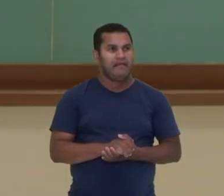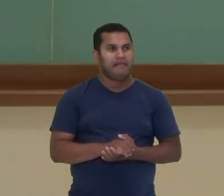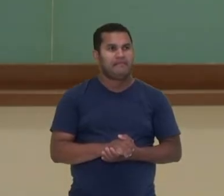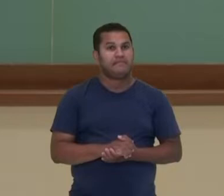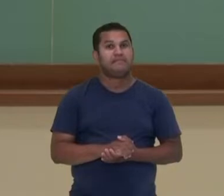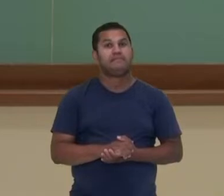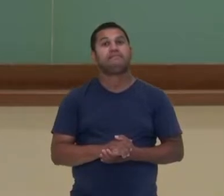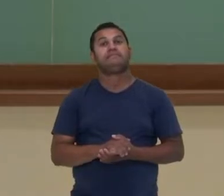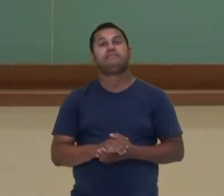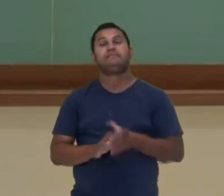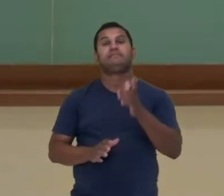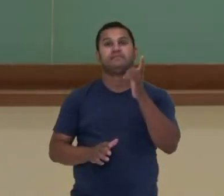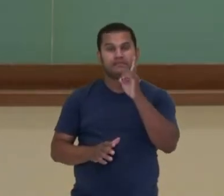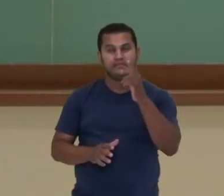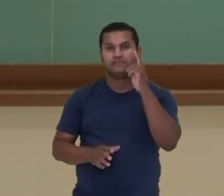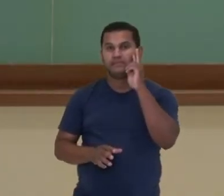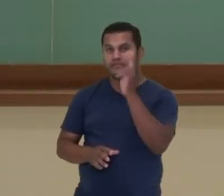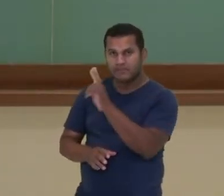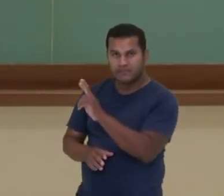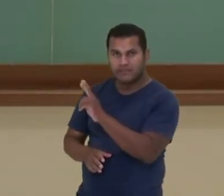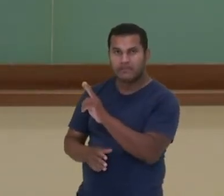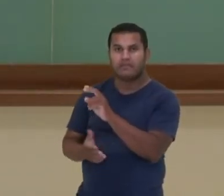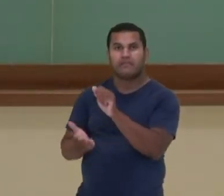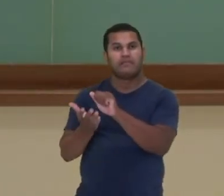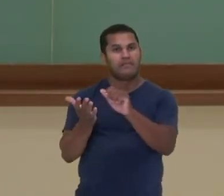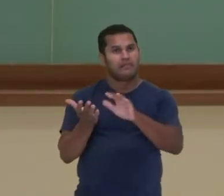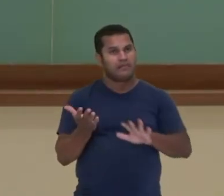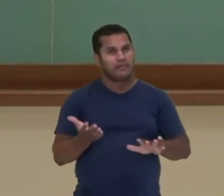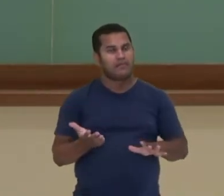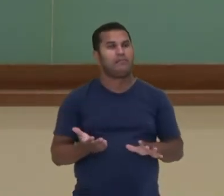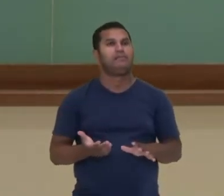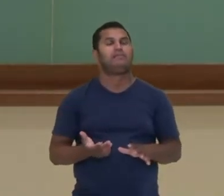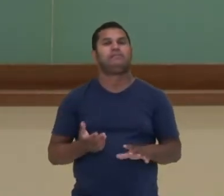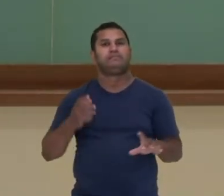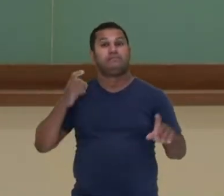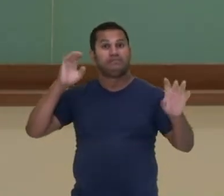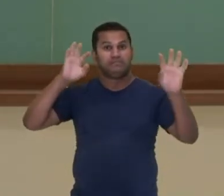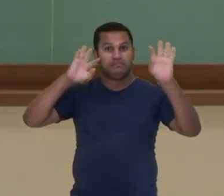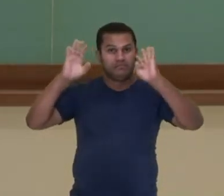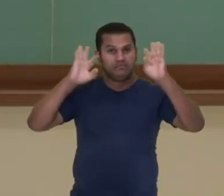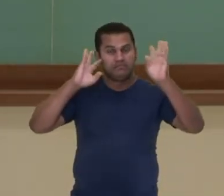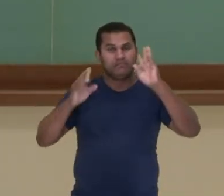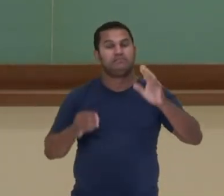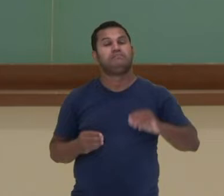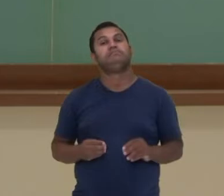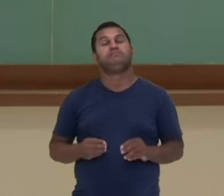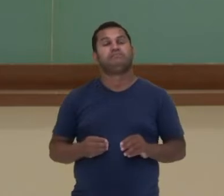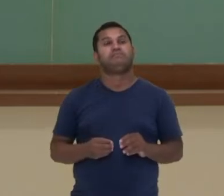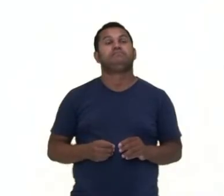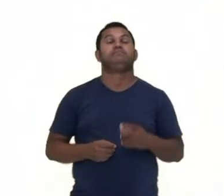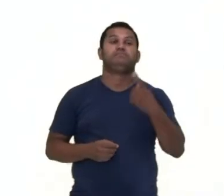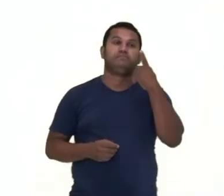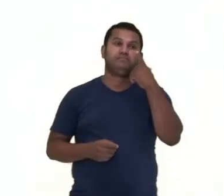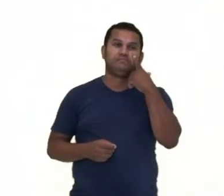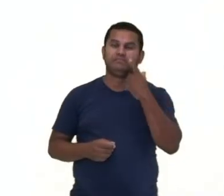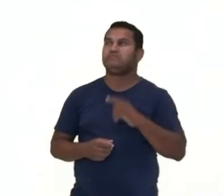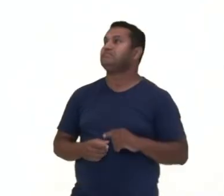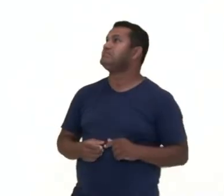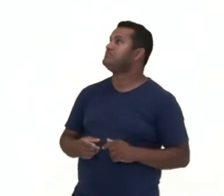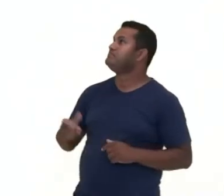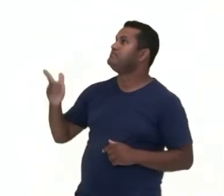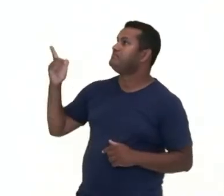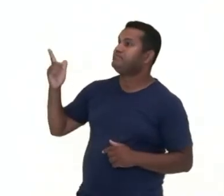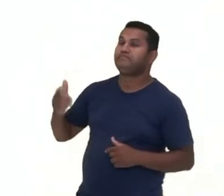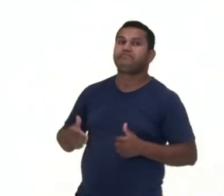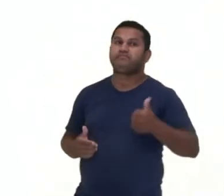E aí, meus queridos, conseguiram resolver o exercício? Conseguiram analisar essa questão? Então, analisando aqui, ó, o que a gente tem? Os dados, né, que